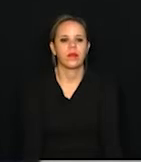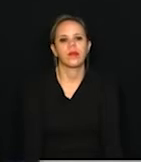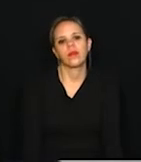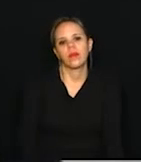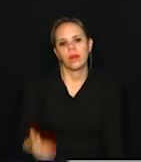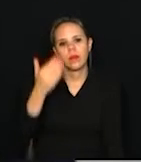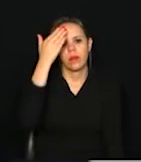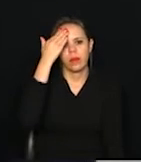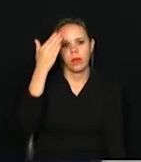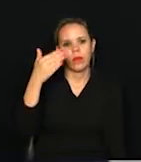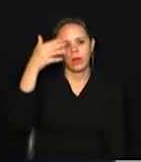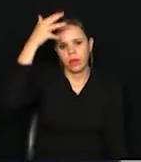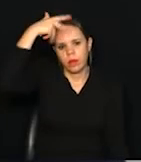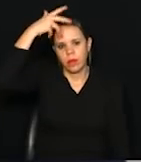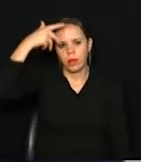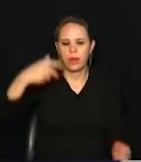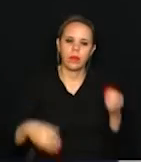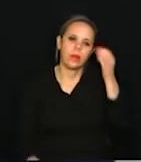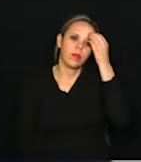Obrigado, Rodrigo.